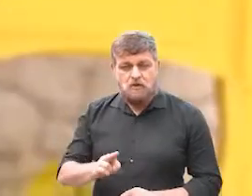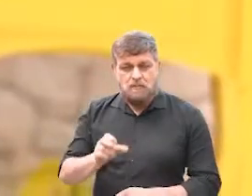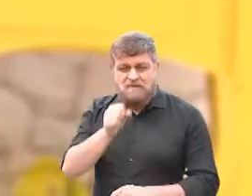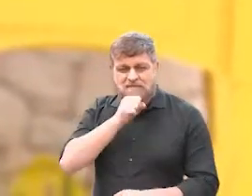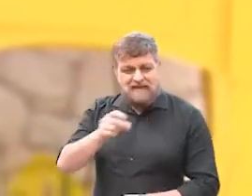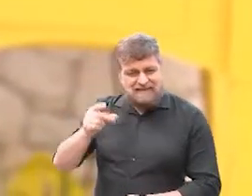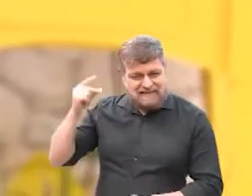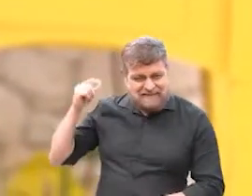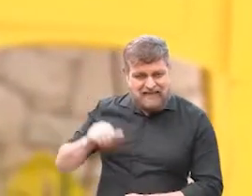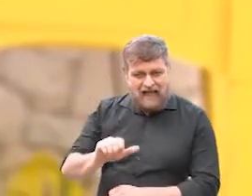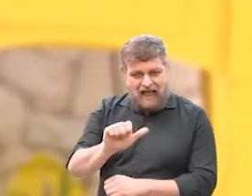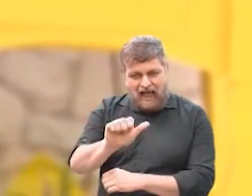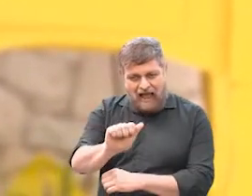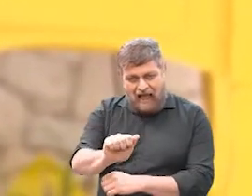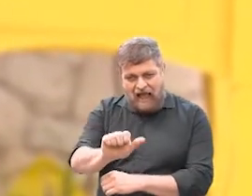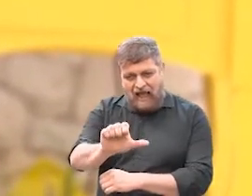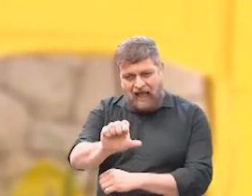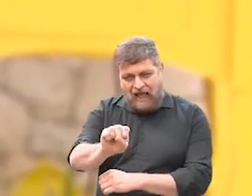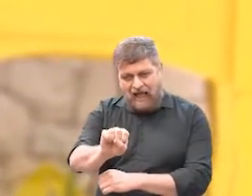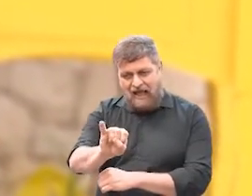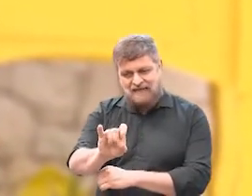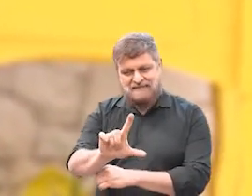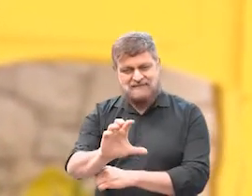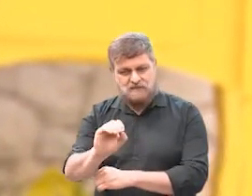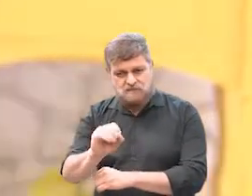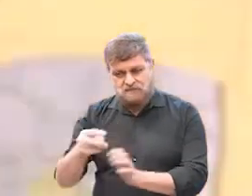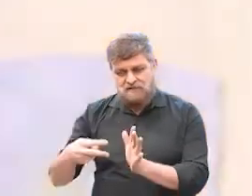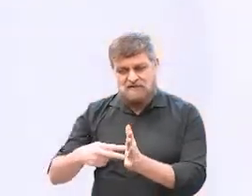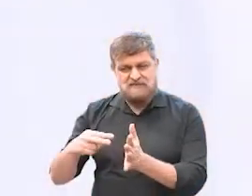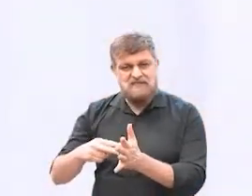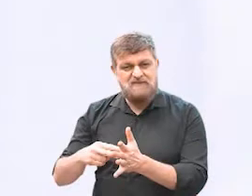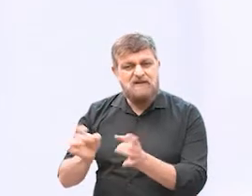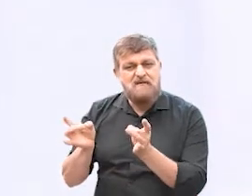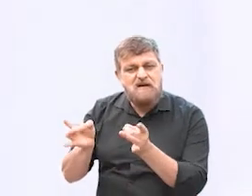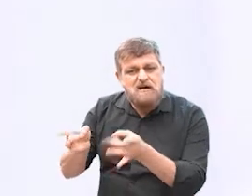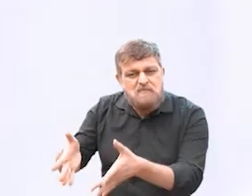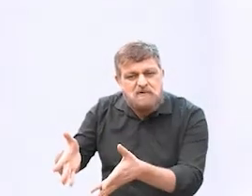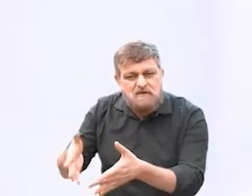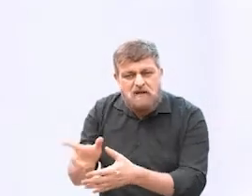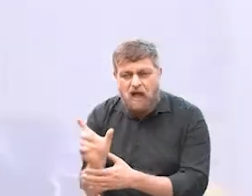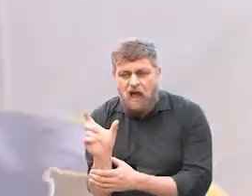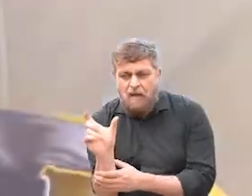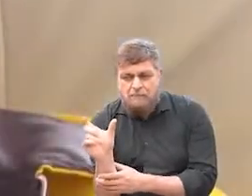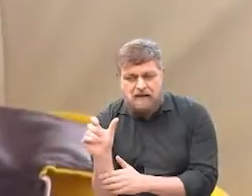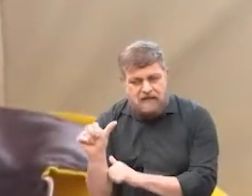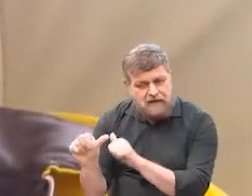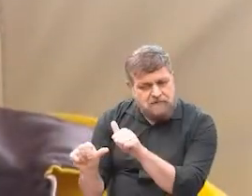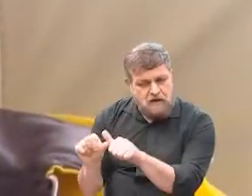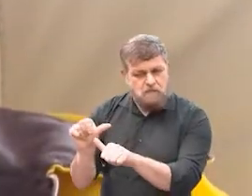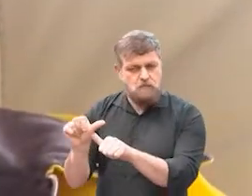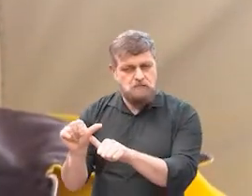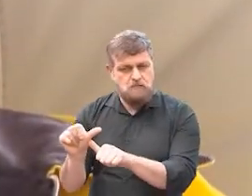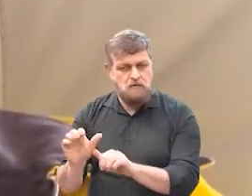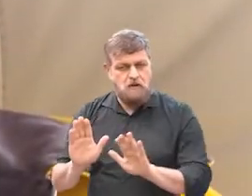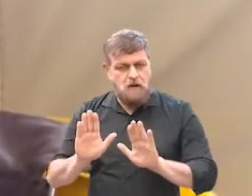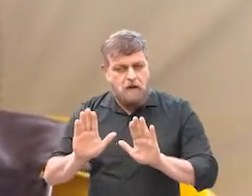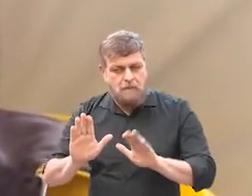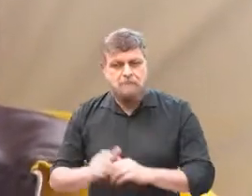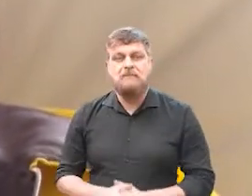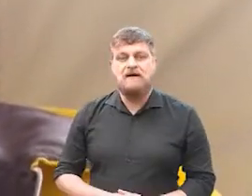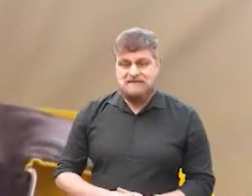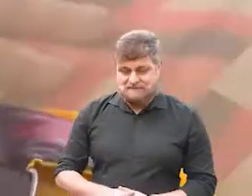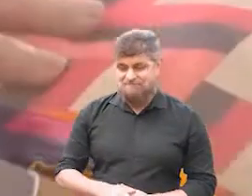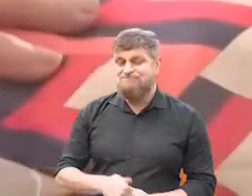São os antigos asilos que muitas vezes carregavam na palavra o sinônimo de abandono. A palavra pode ter mudado, mas